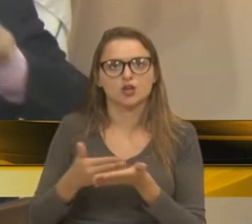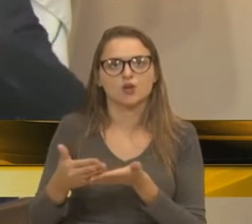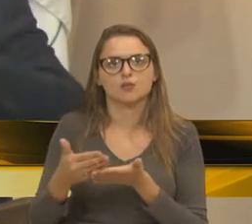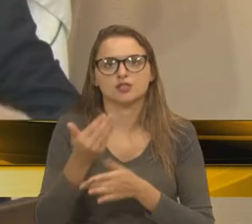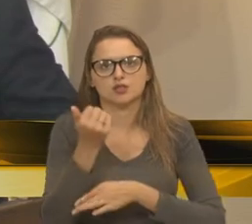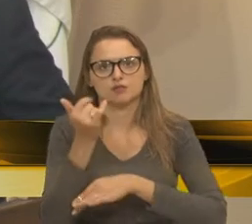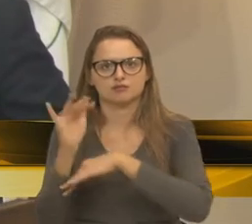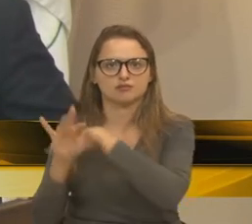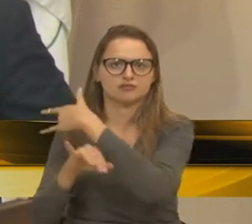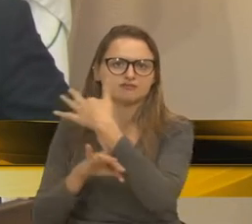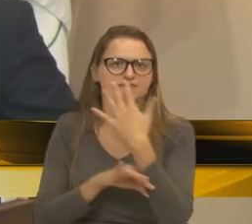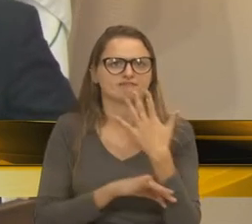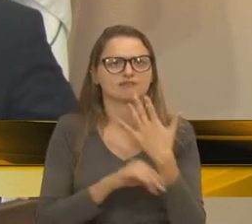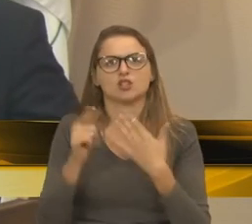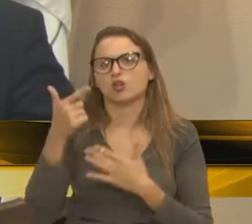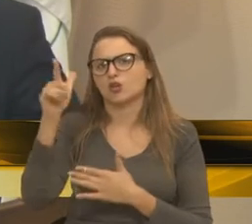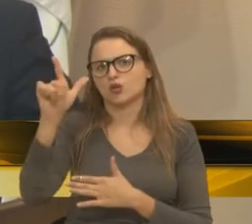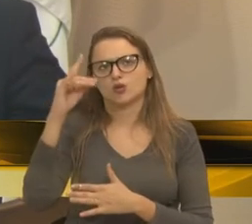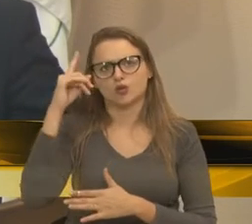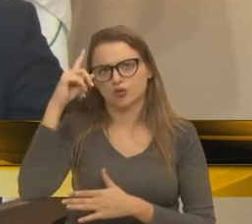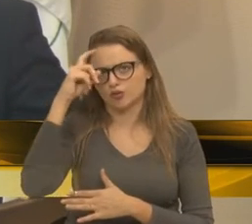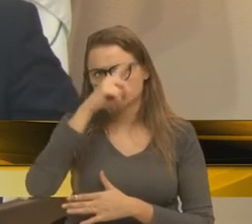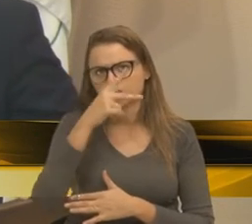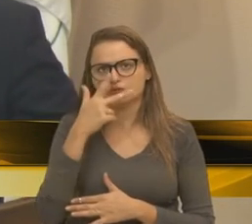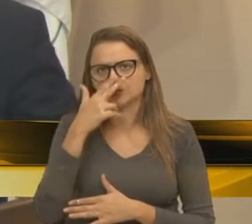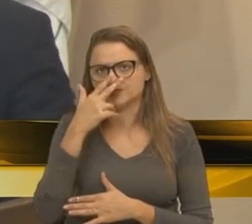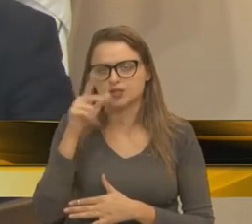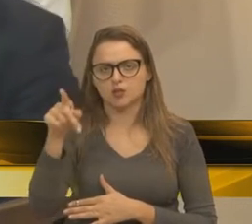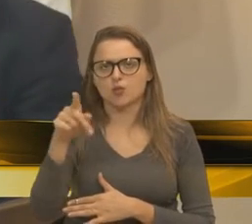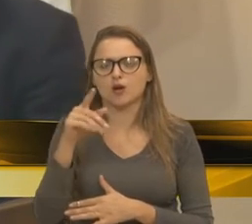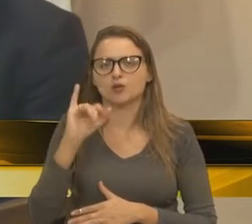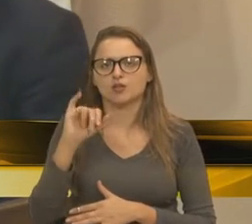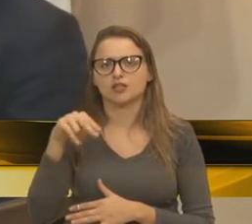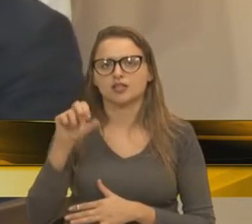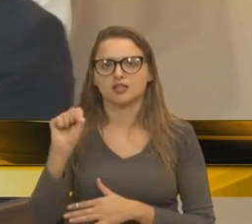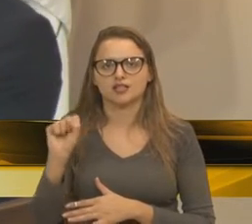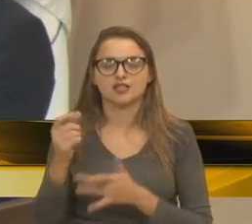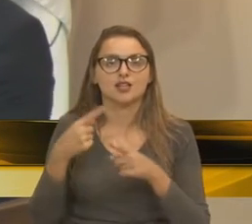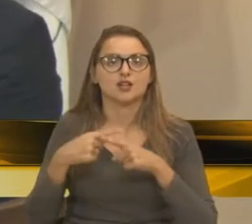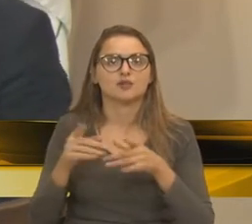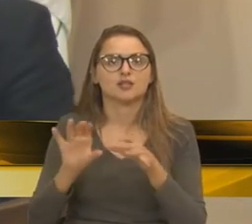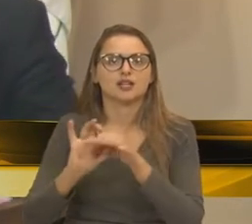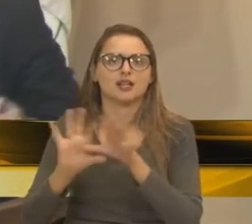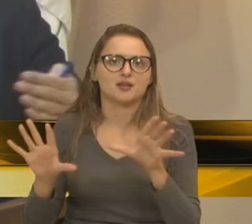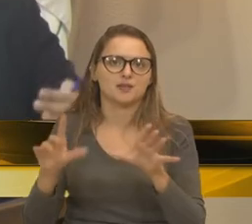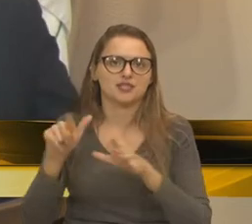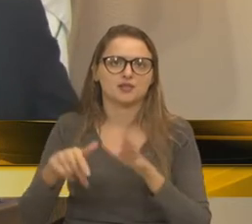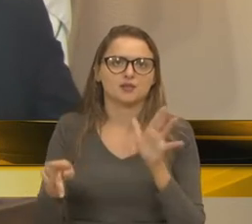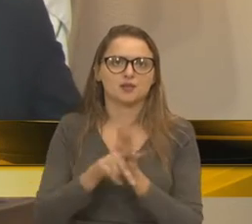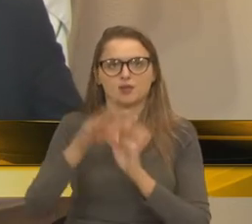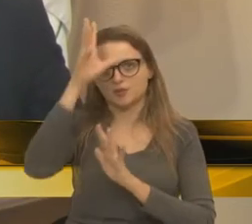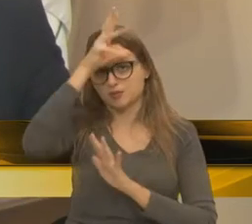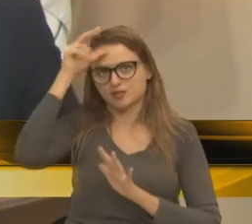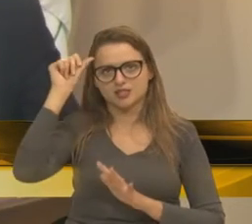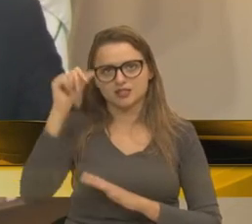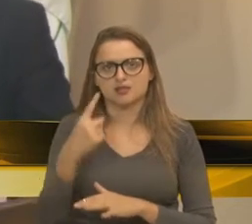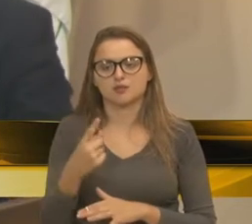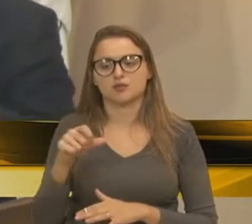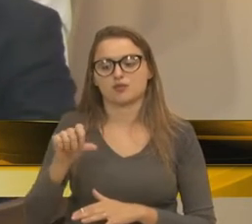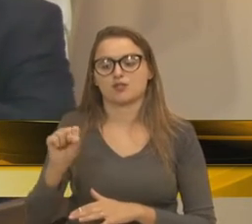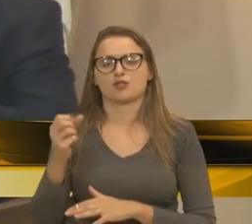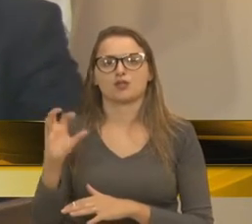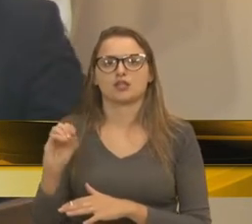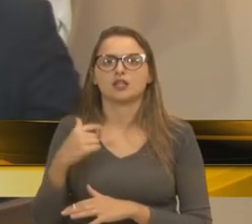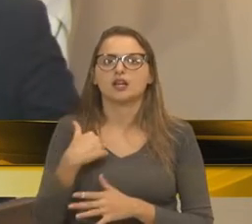e vai ser outro prédio, vereador Odiló, igual o INSS. Porque a cedência daquele prédio foi para o município lá na década de 80. E